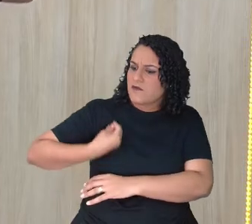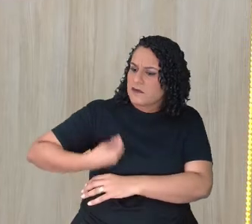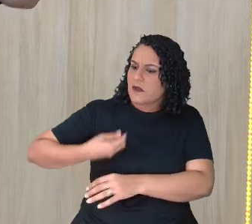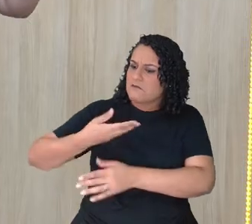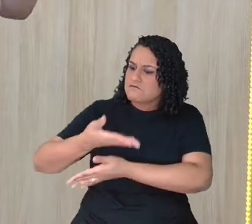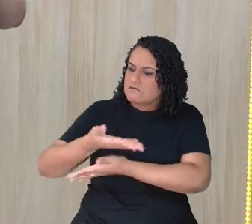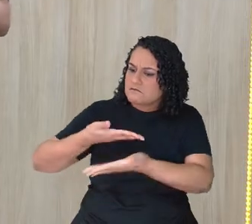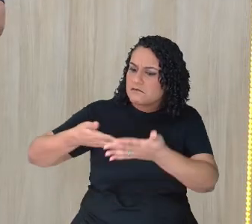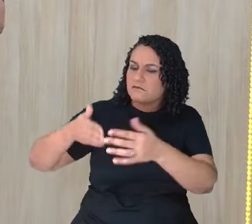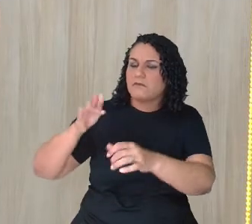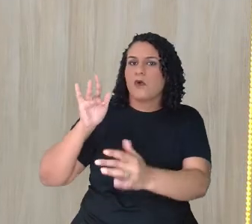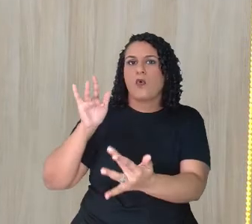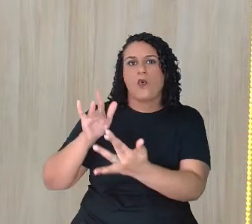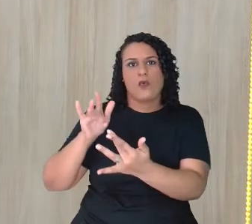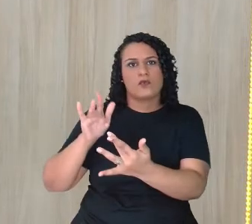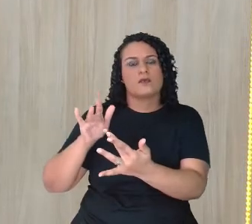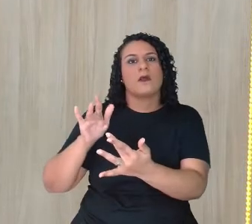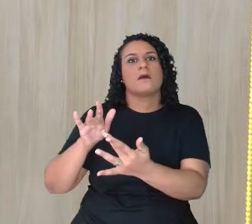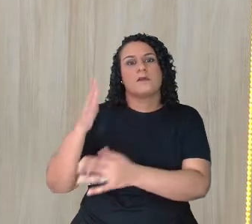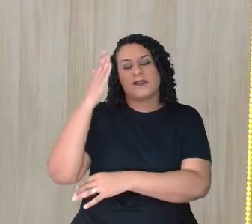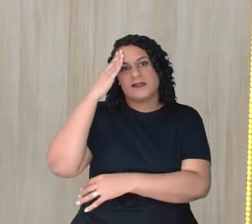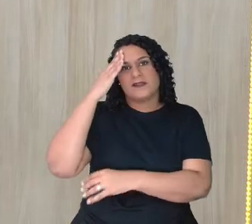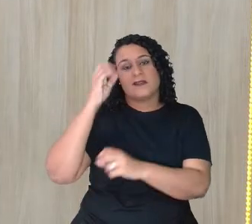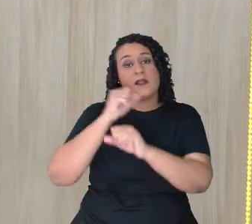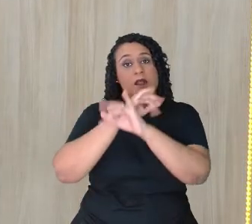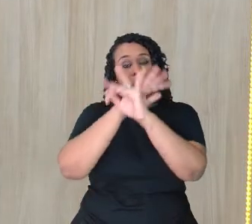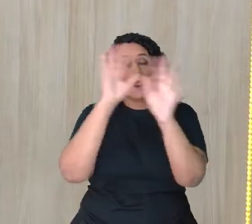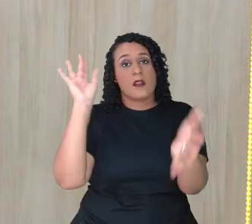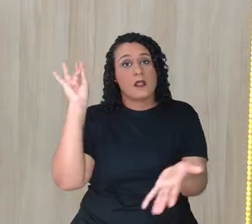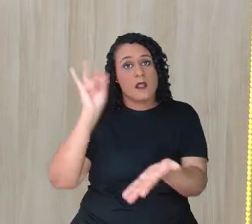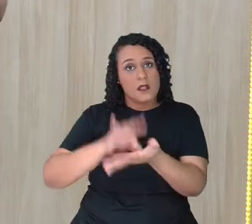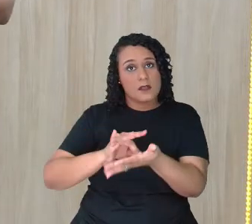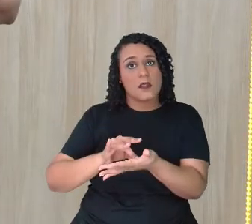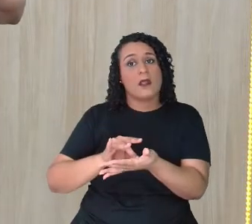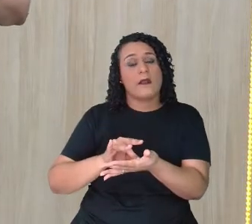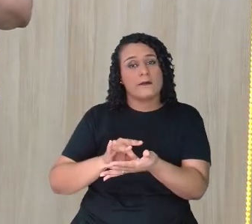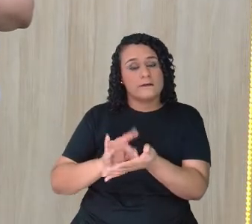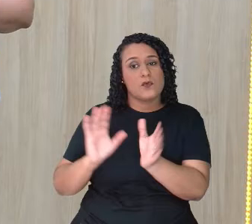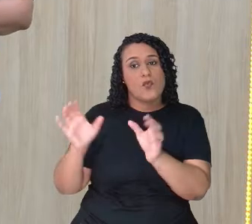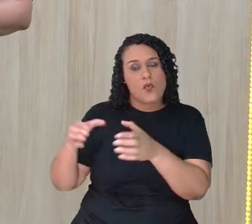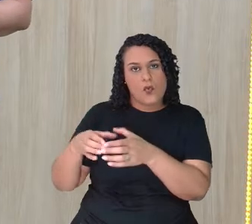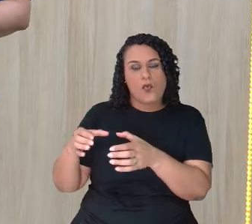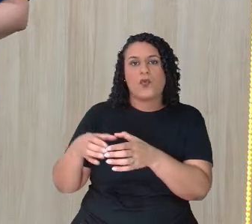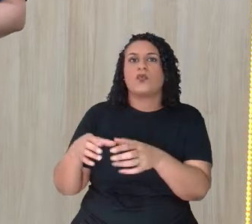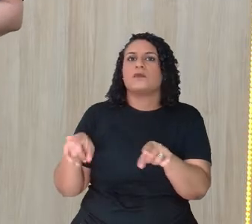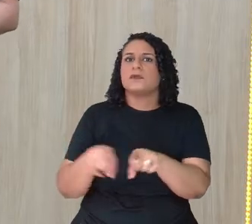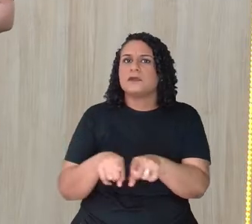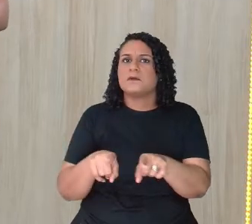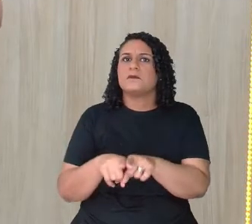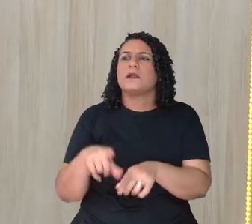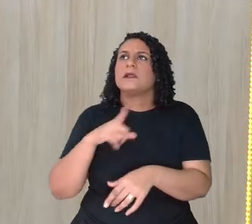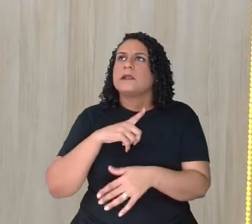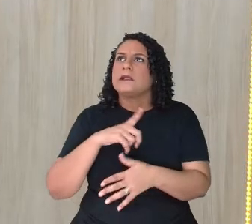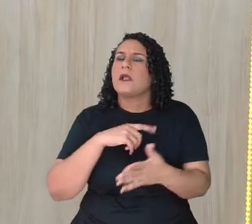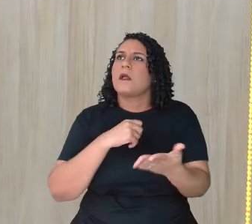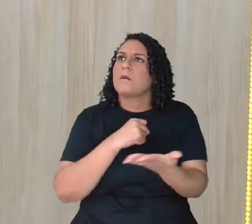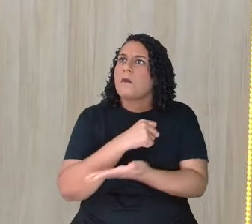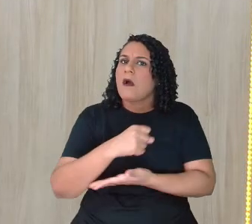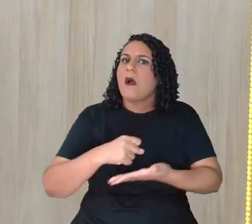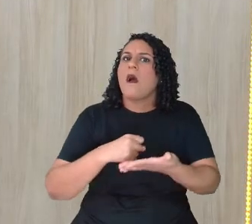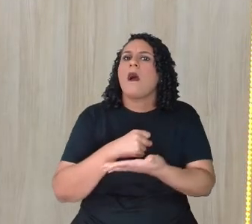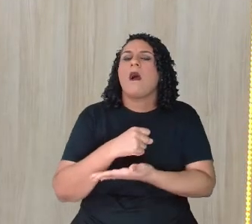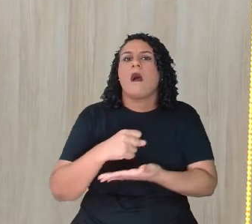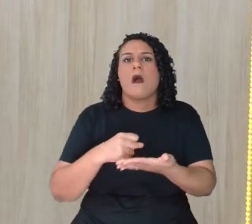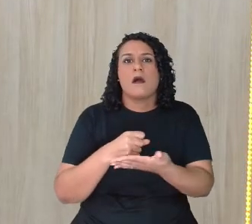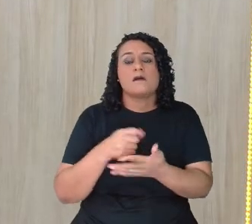não é, tudo aquilo para realmente entender a realidade deles e poder falar e fundamentar todo o trabalho que